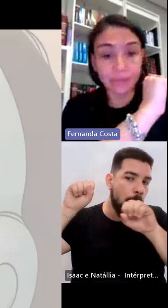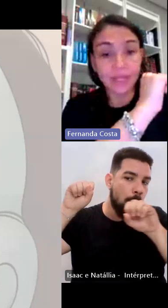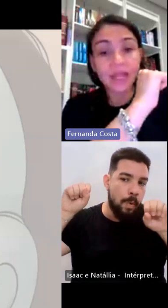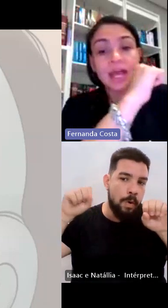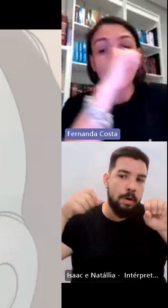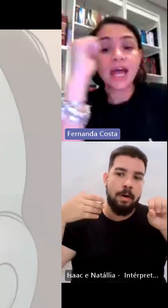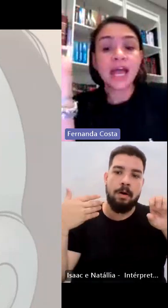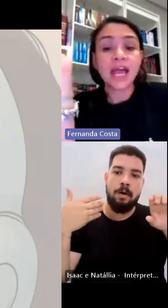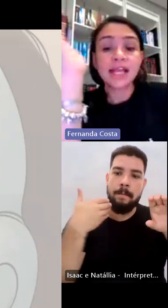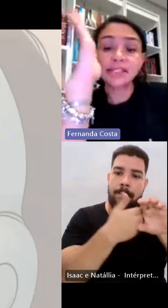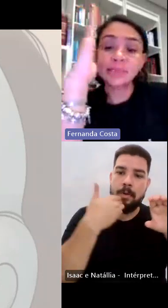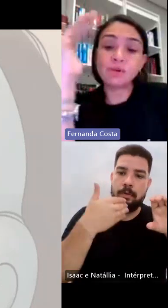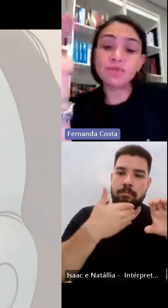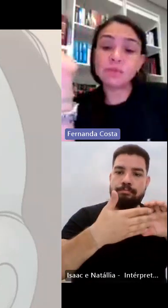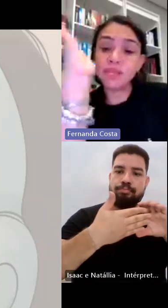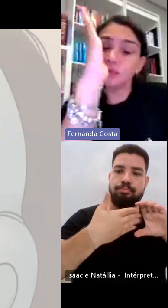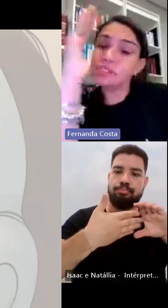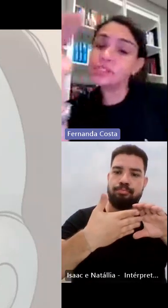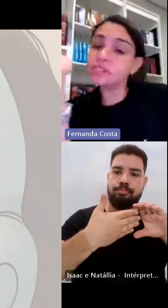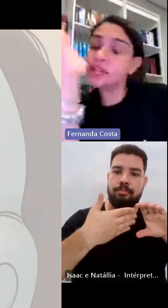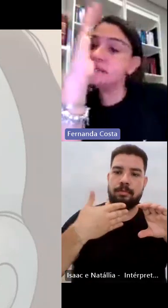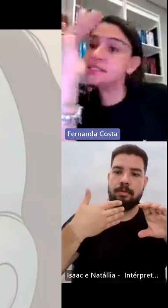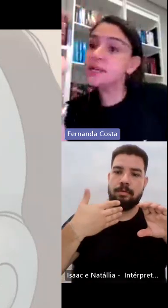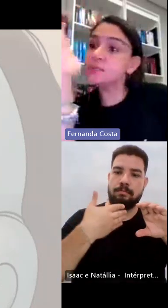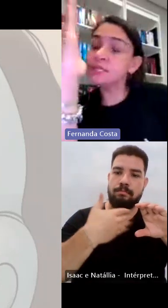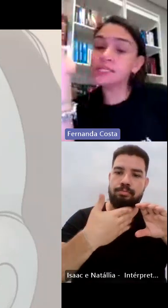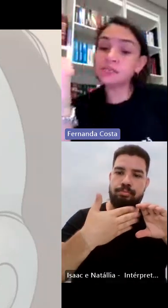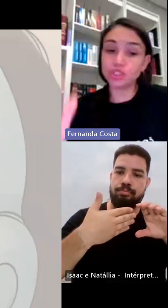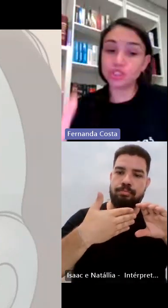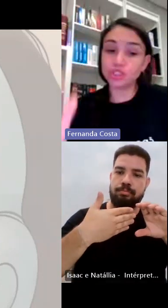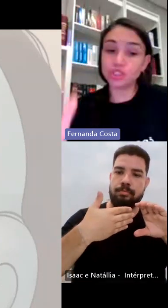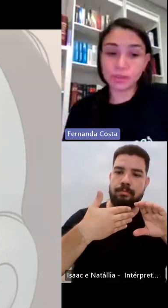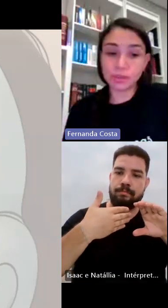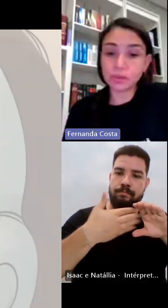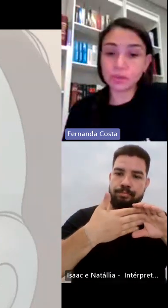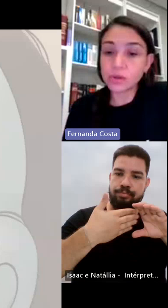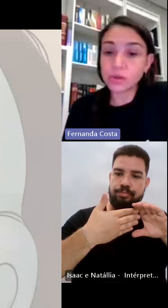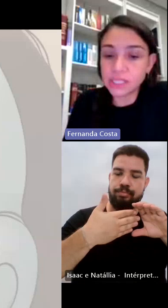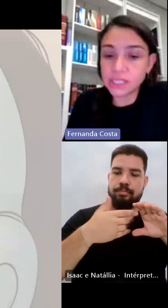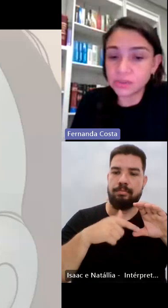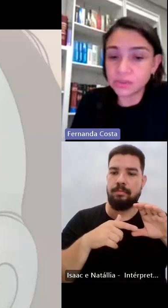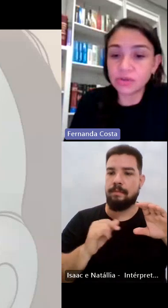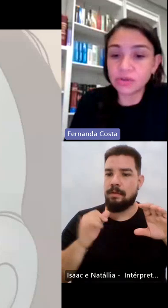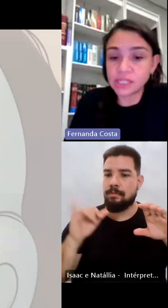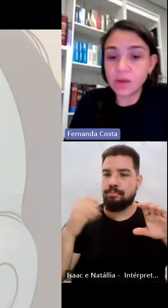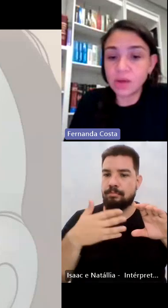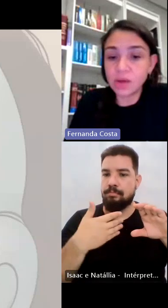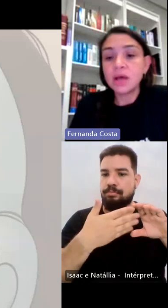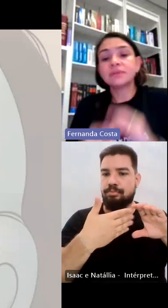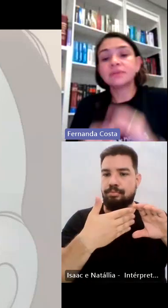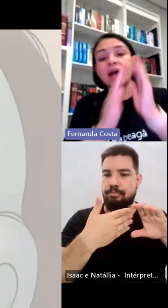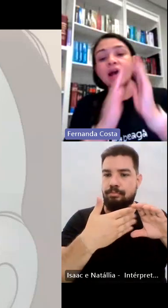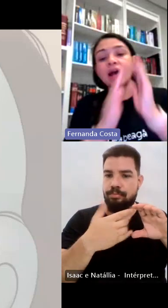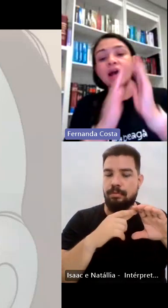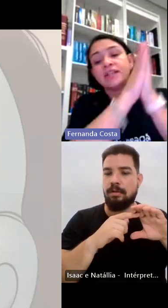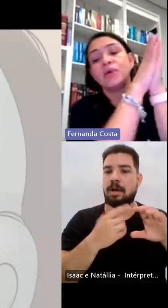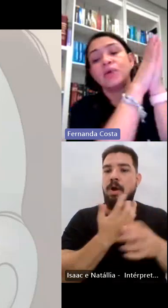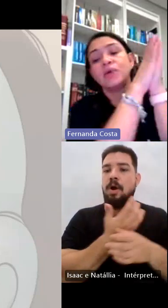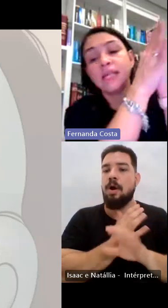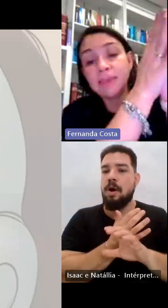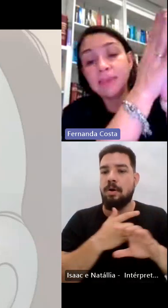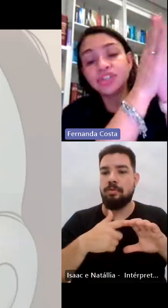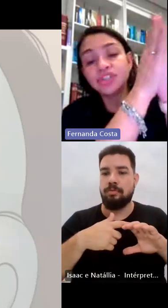órgão. Esses movimentos, eles são transmitidos pelos ossículos da audição